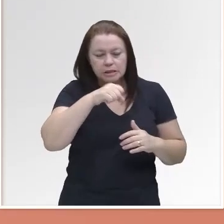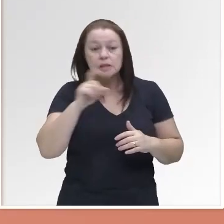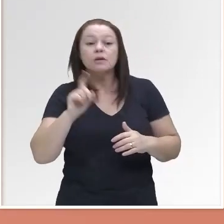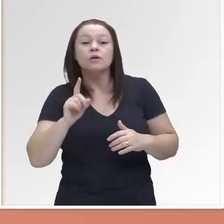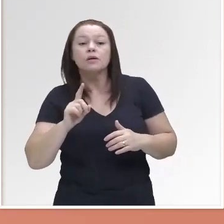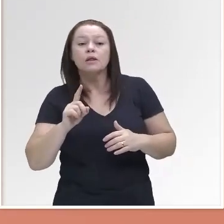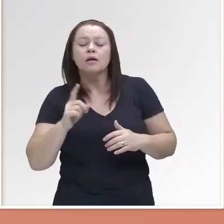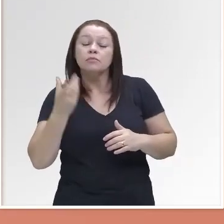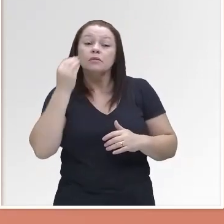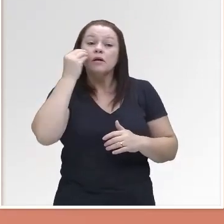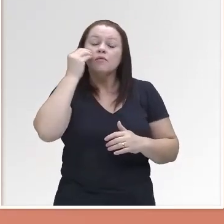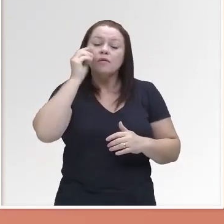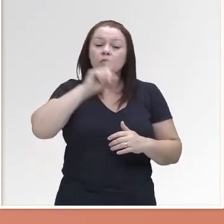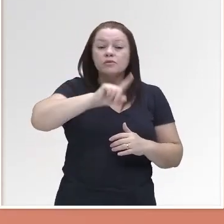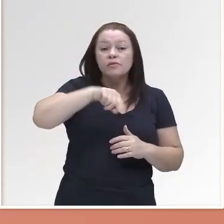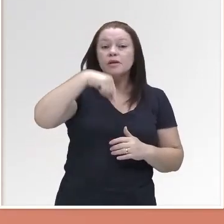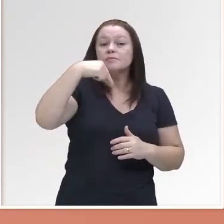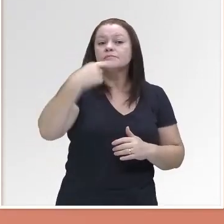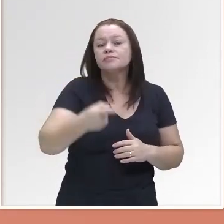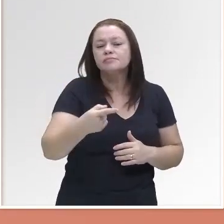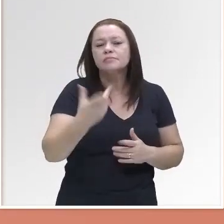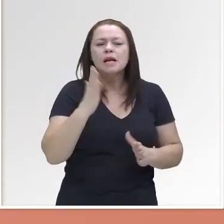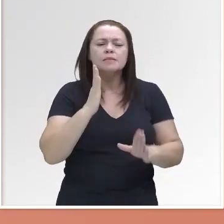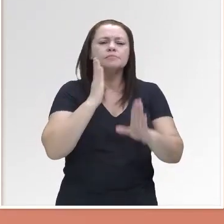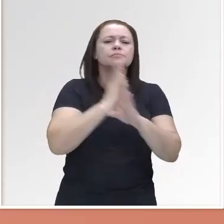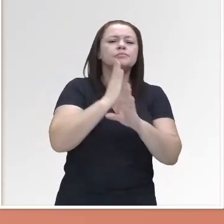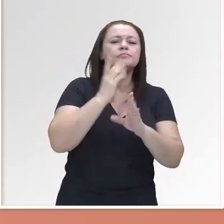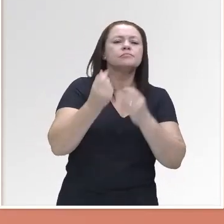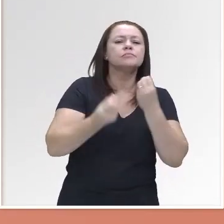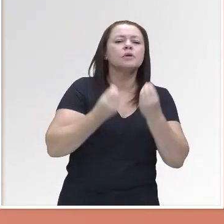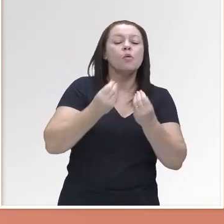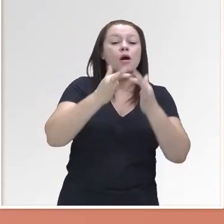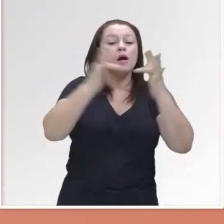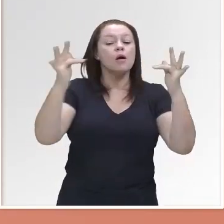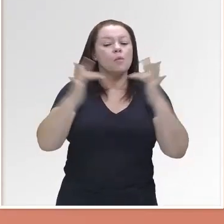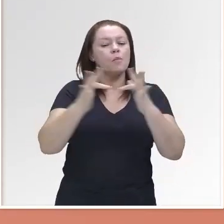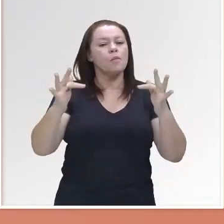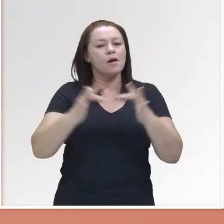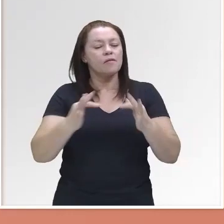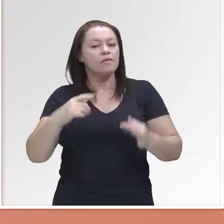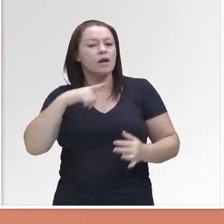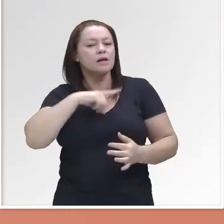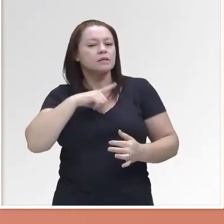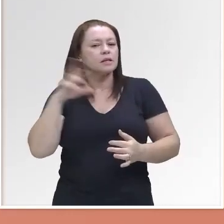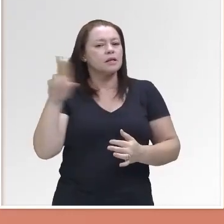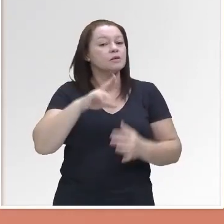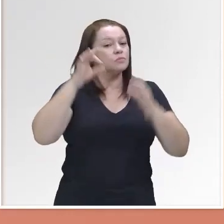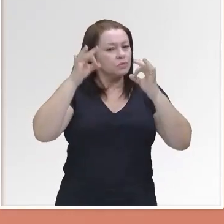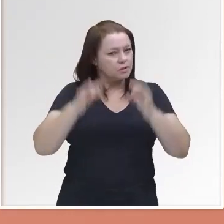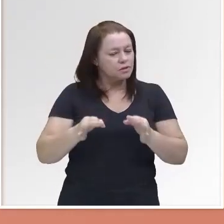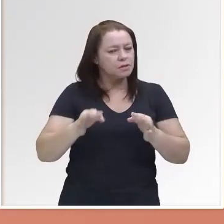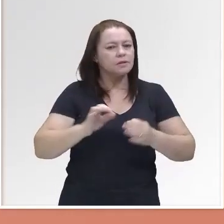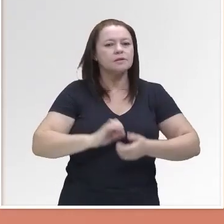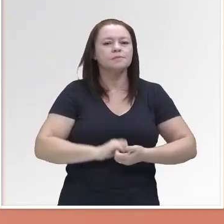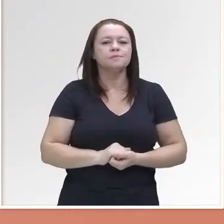a seguir e descobrir qual a frase que fala sobre isso.